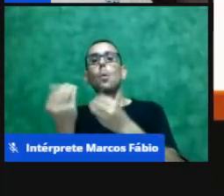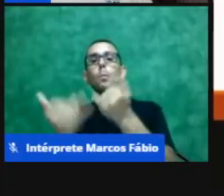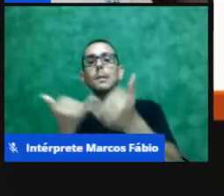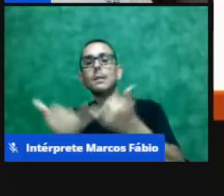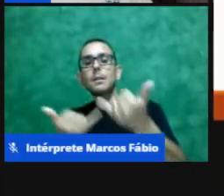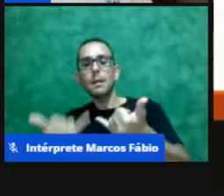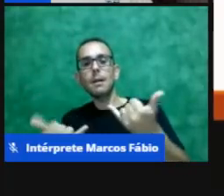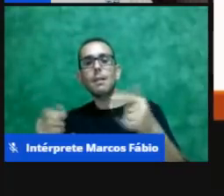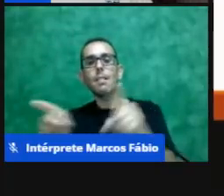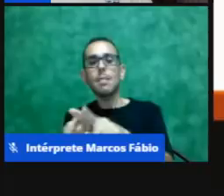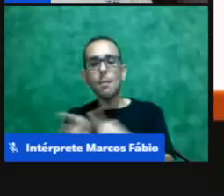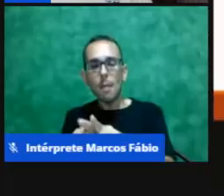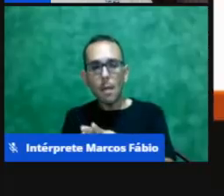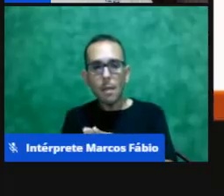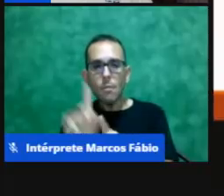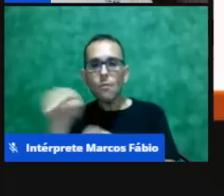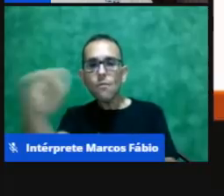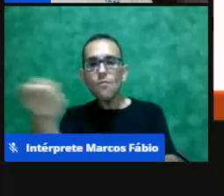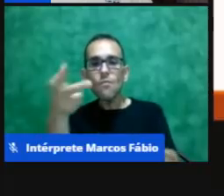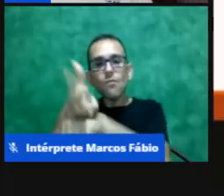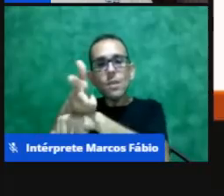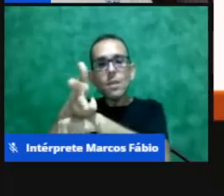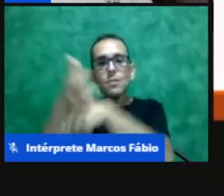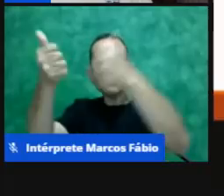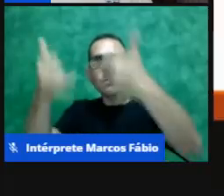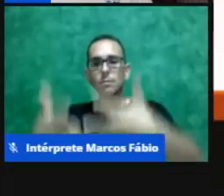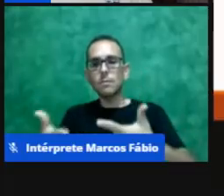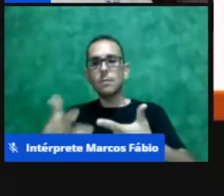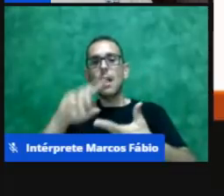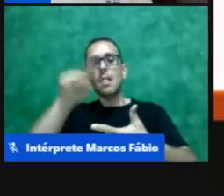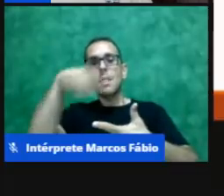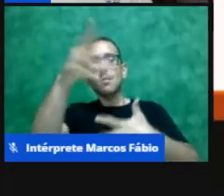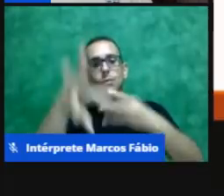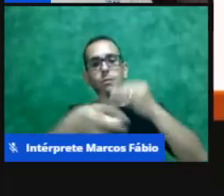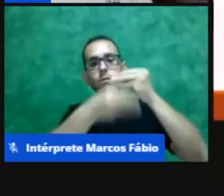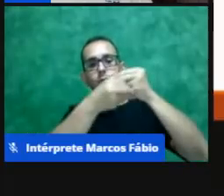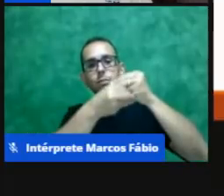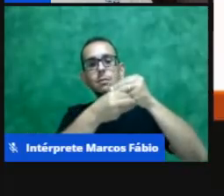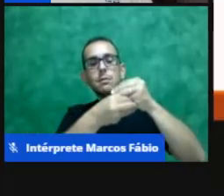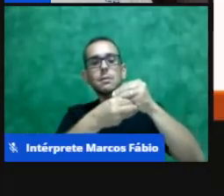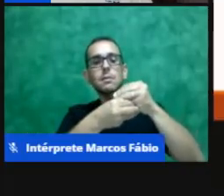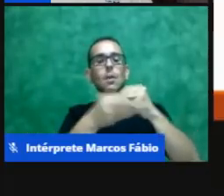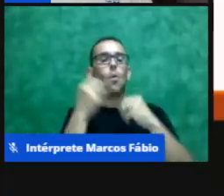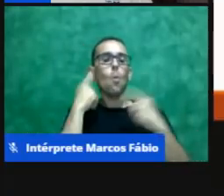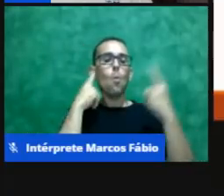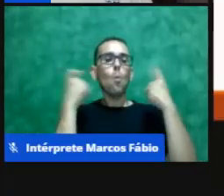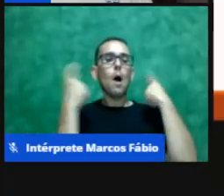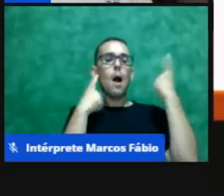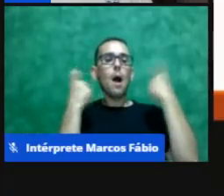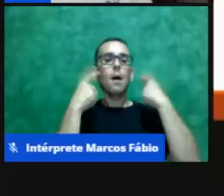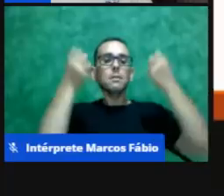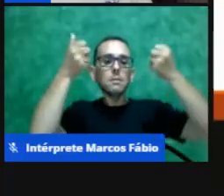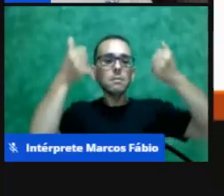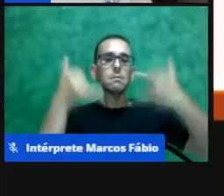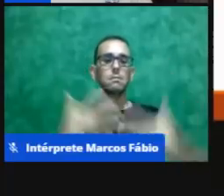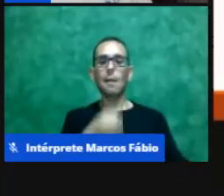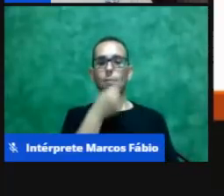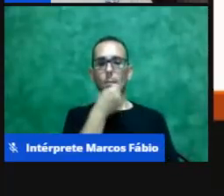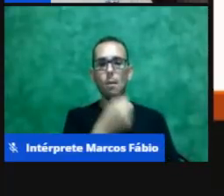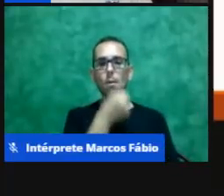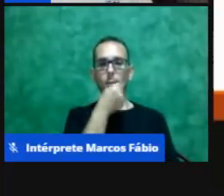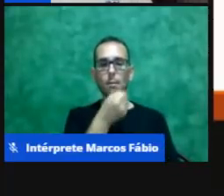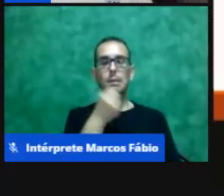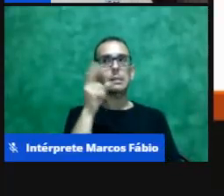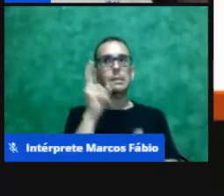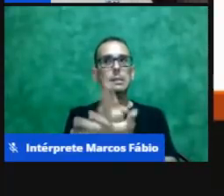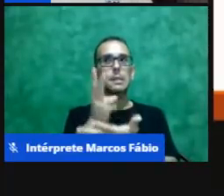a sugestão de vídeo logo em seguida, né? E aí eu venho complementando logo depois disso com um áudio explicativo, principalmente no período